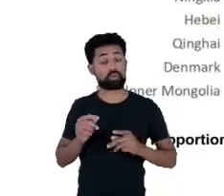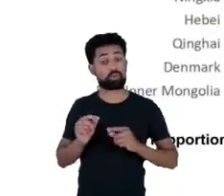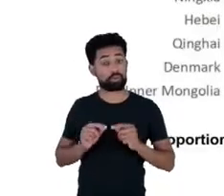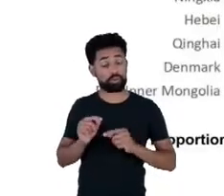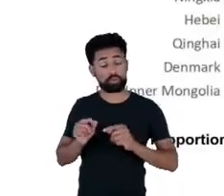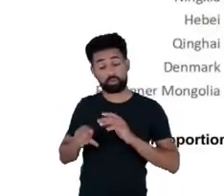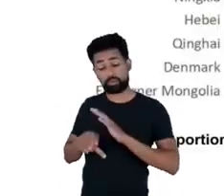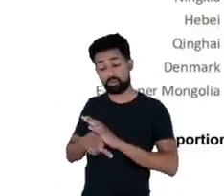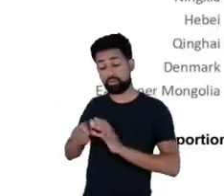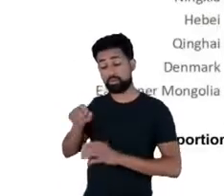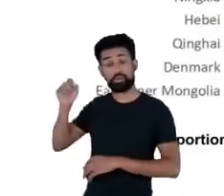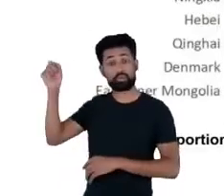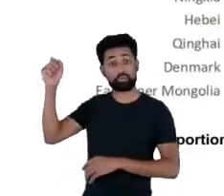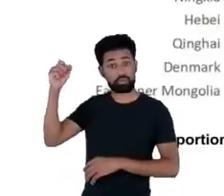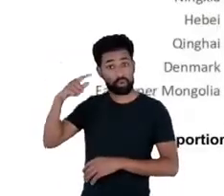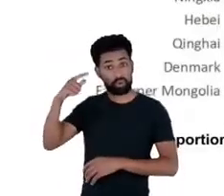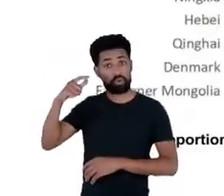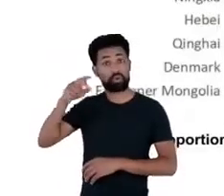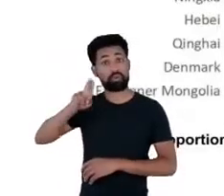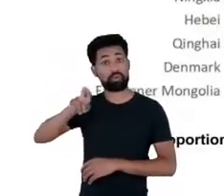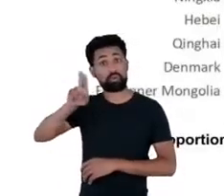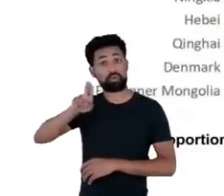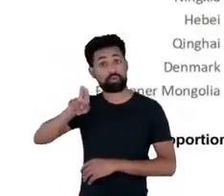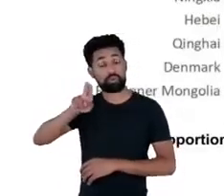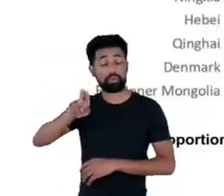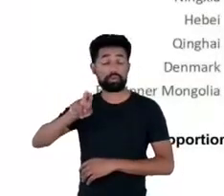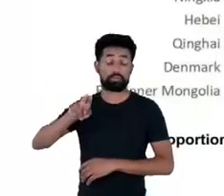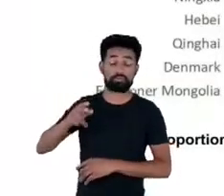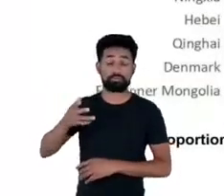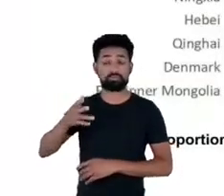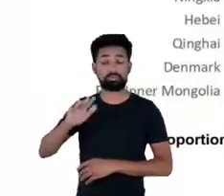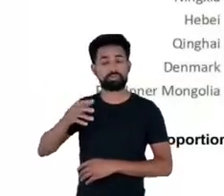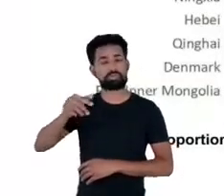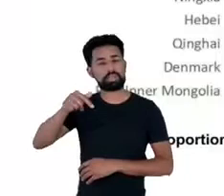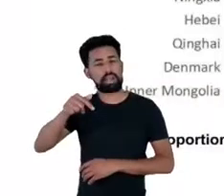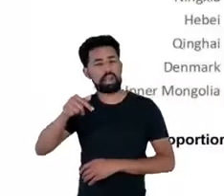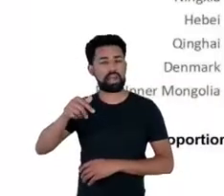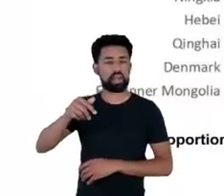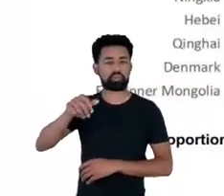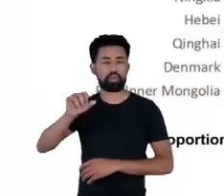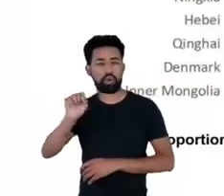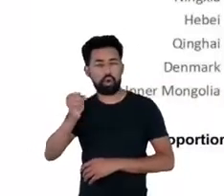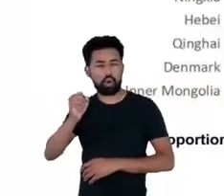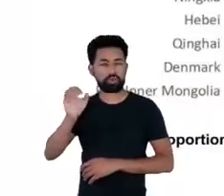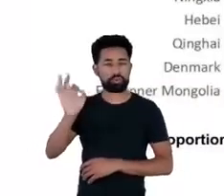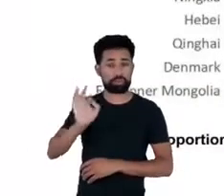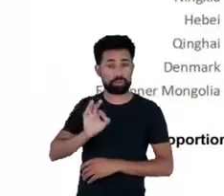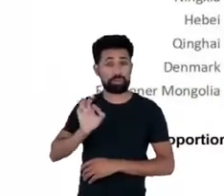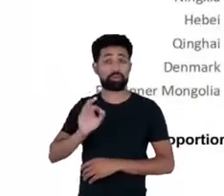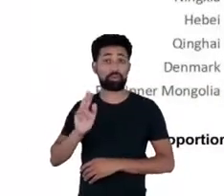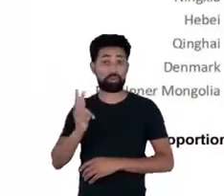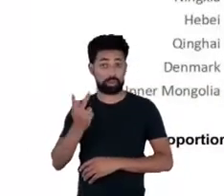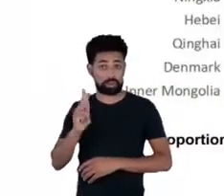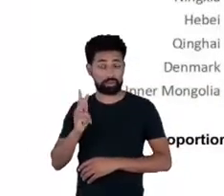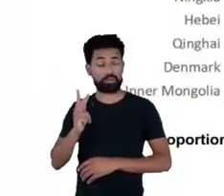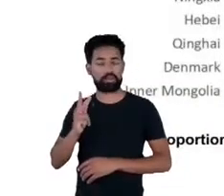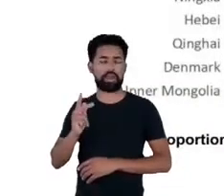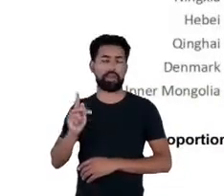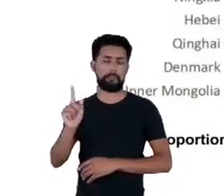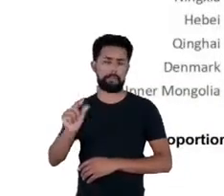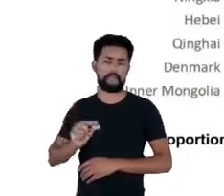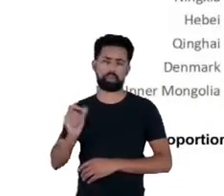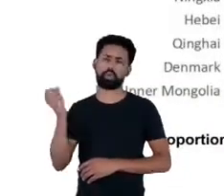usa ou 7% ou 8%, e o hidro é menos de 20%. No futuro próximo, o